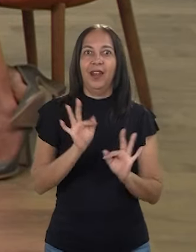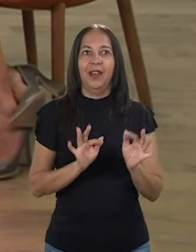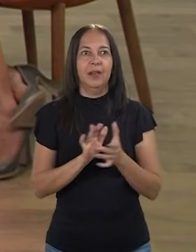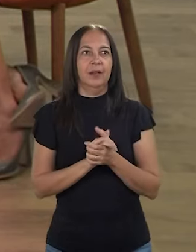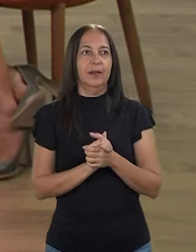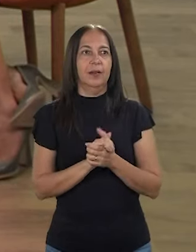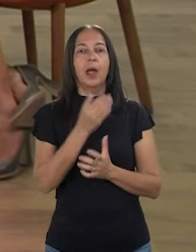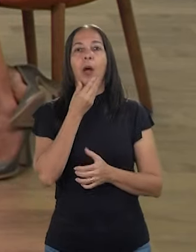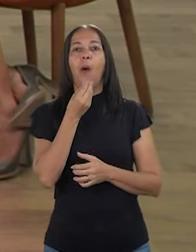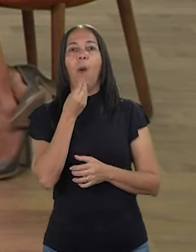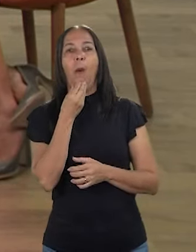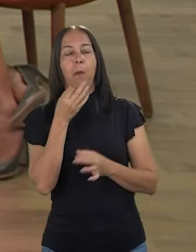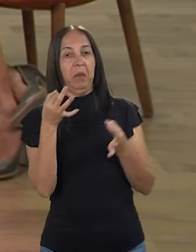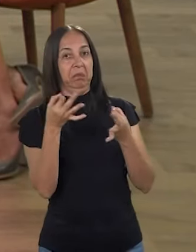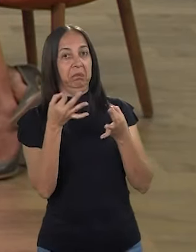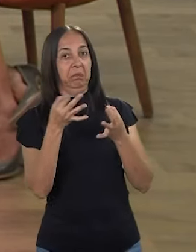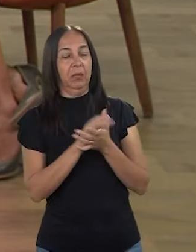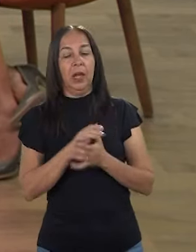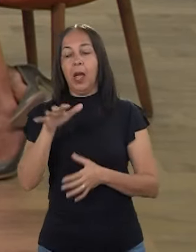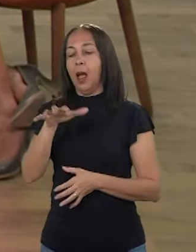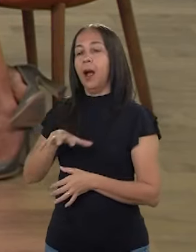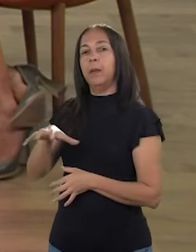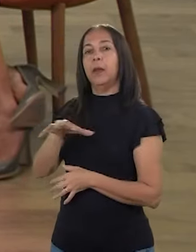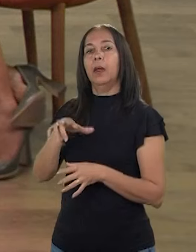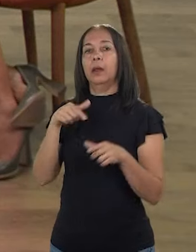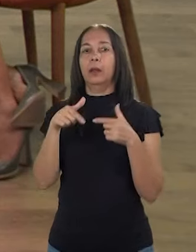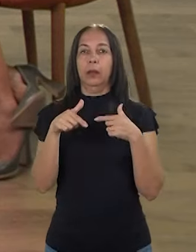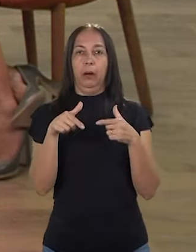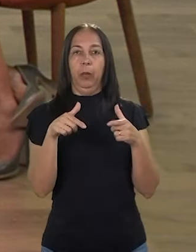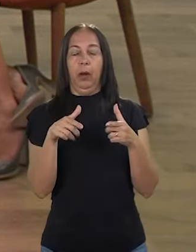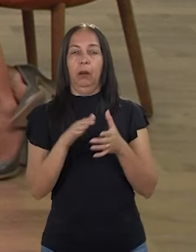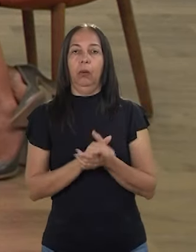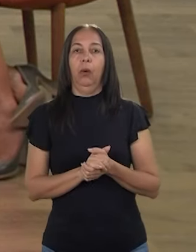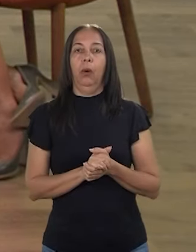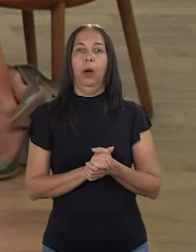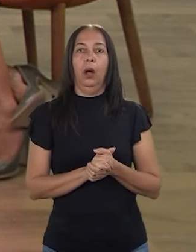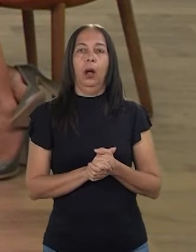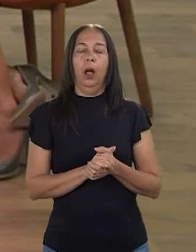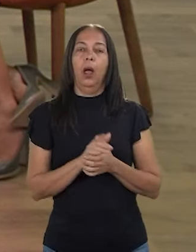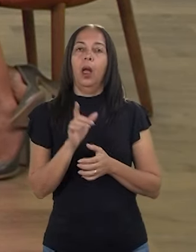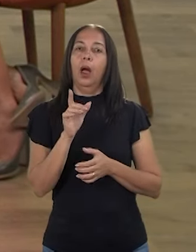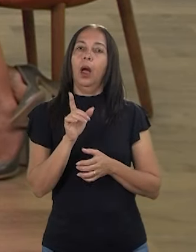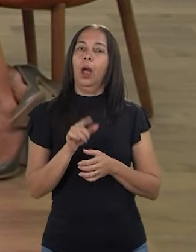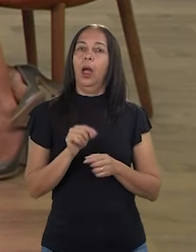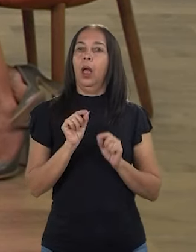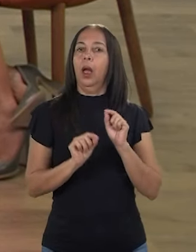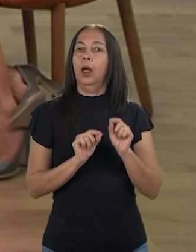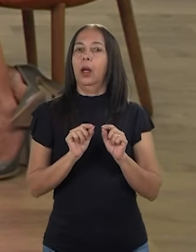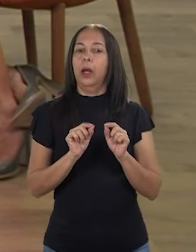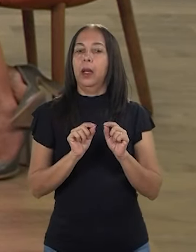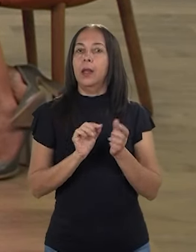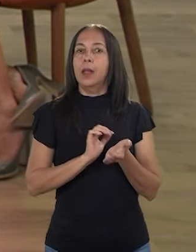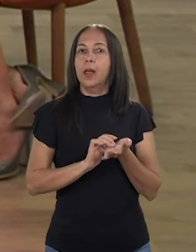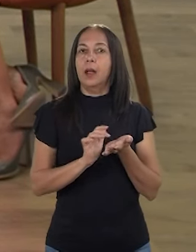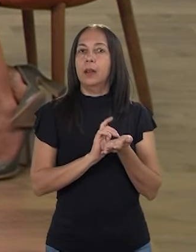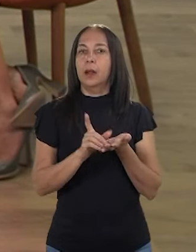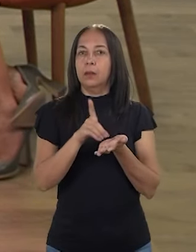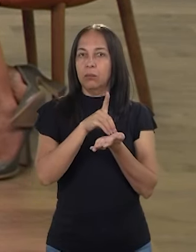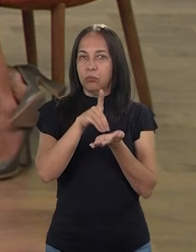homem bem-sucedido ambiente de trabalho são eh São